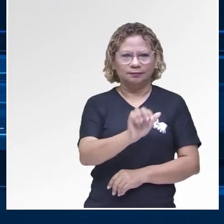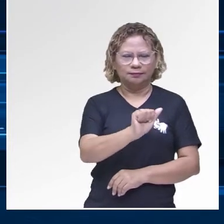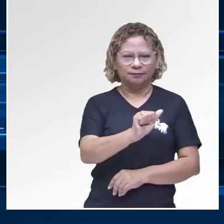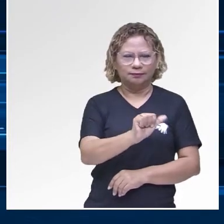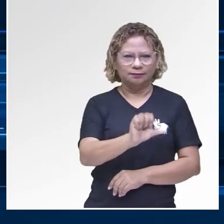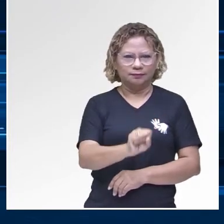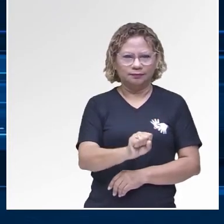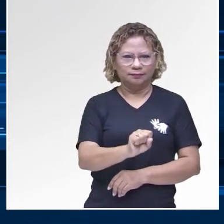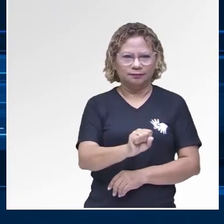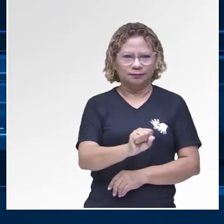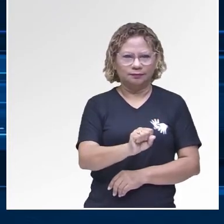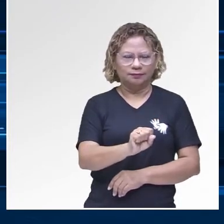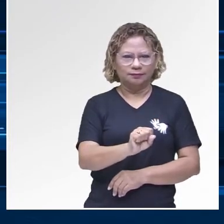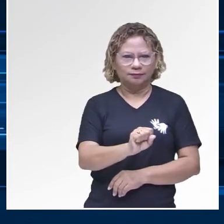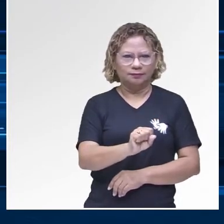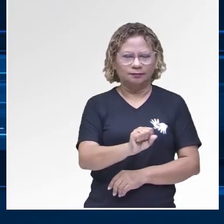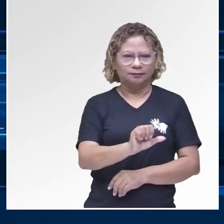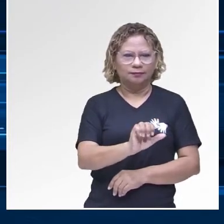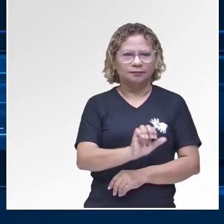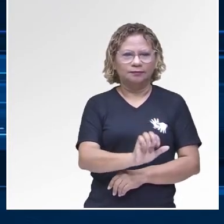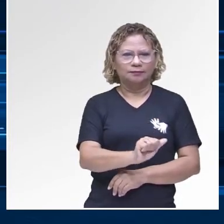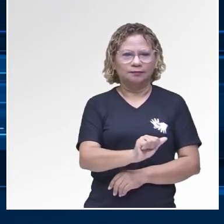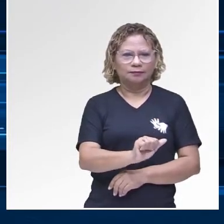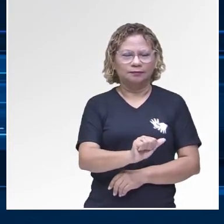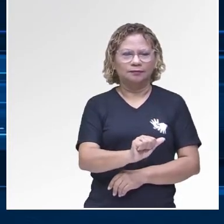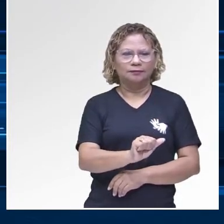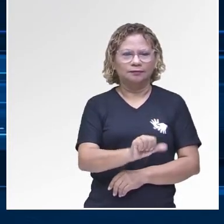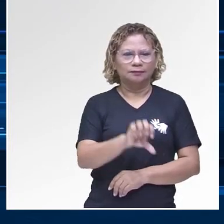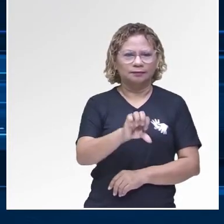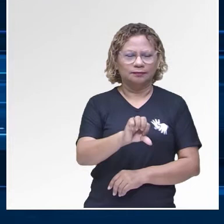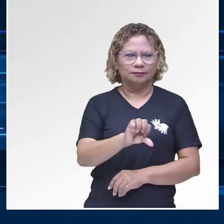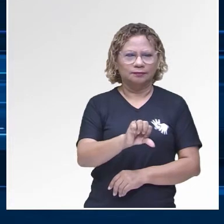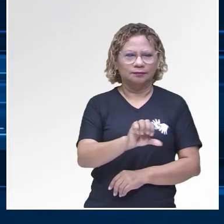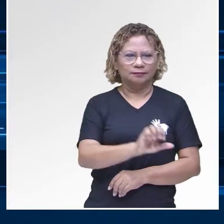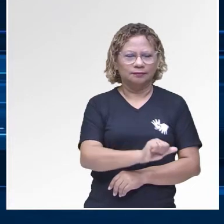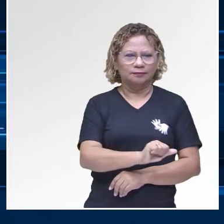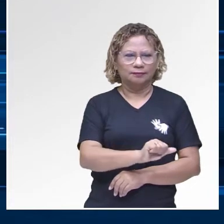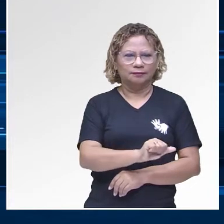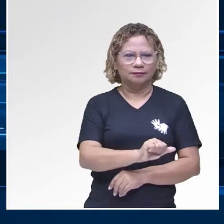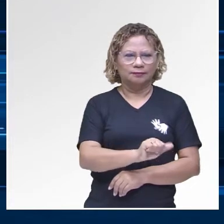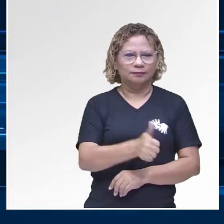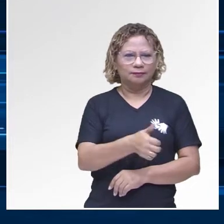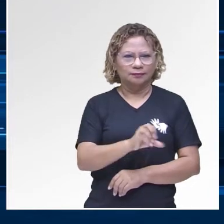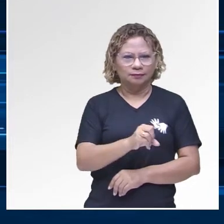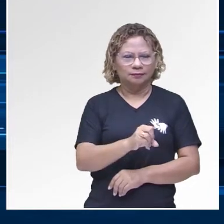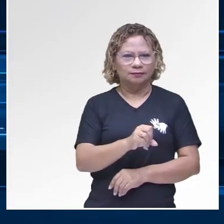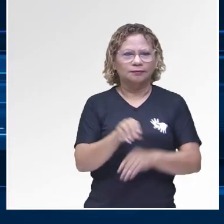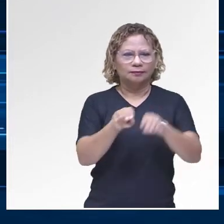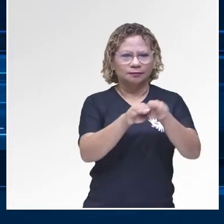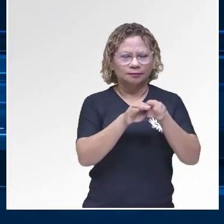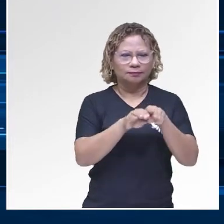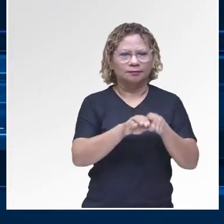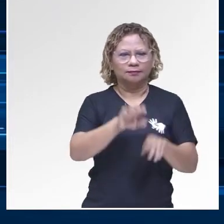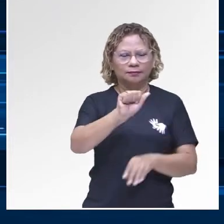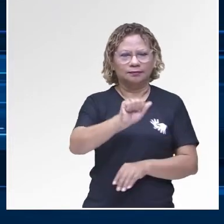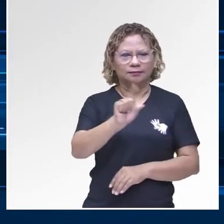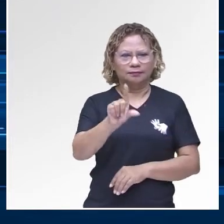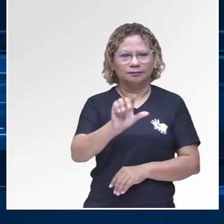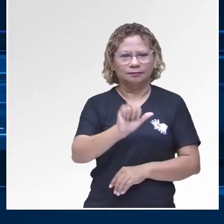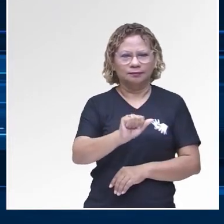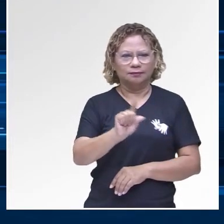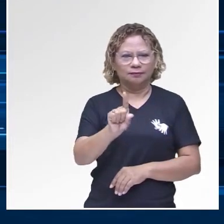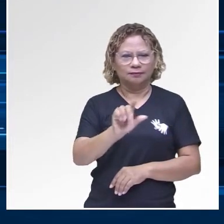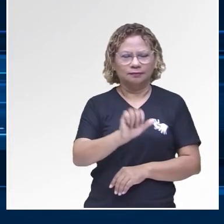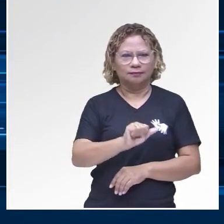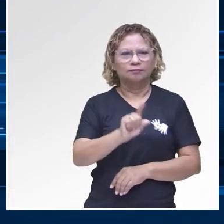8 R's. Quem seria o A10? Seria o A1 mais quantos R's?